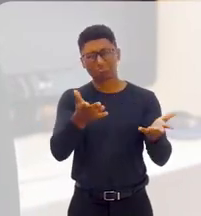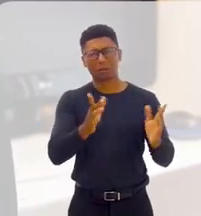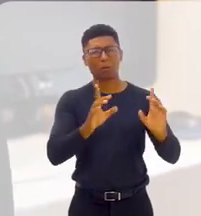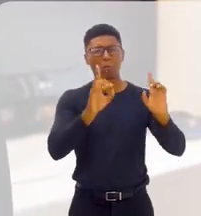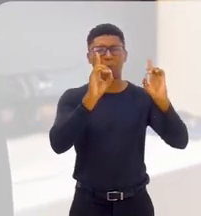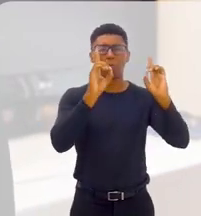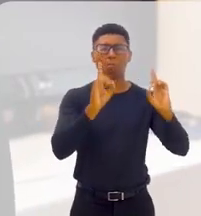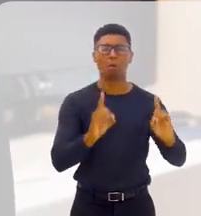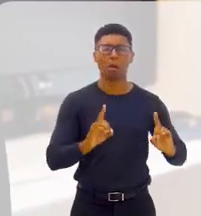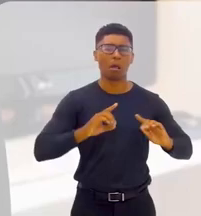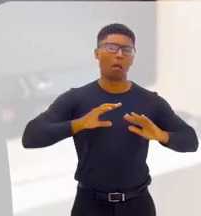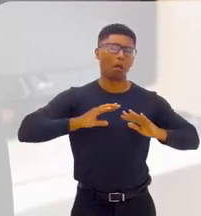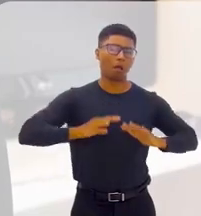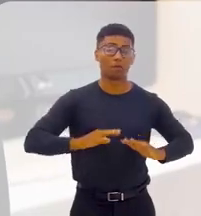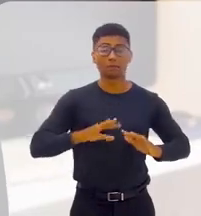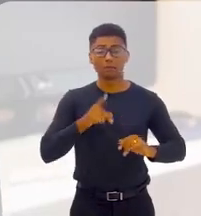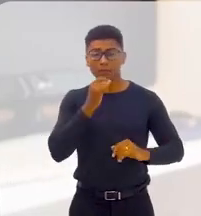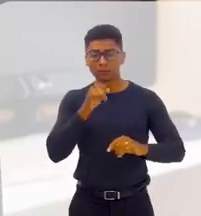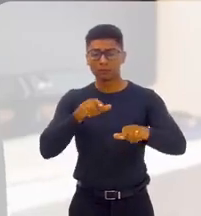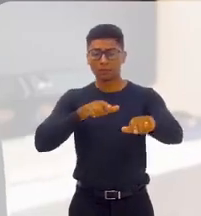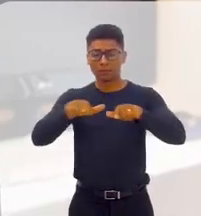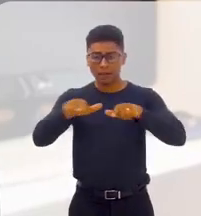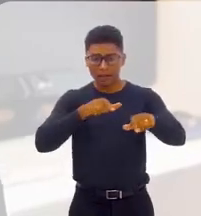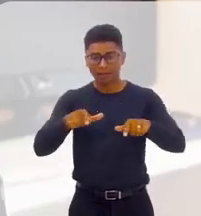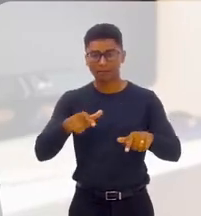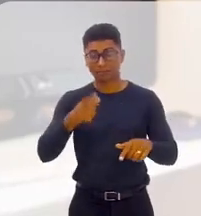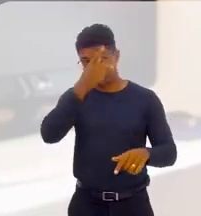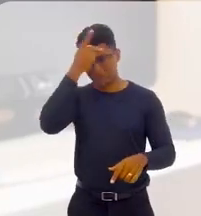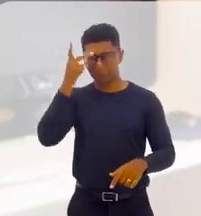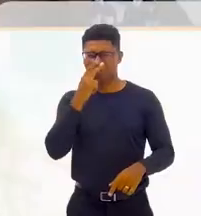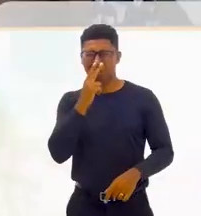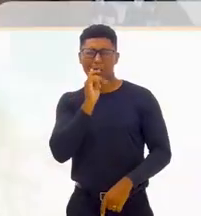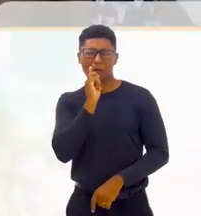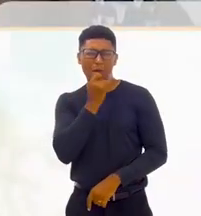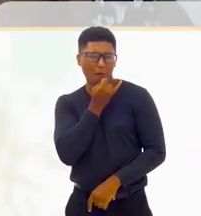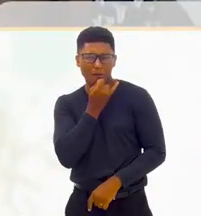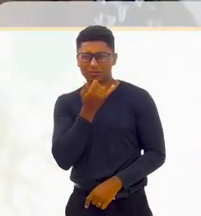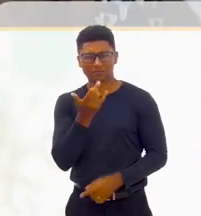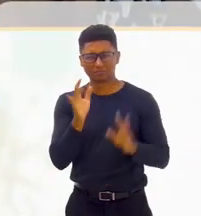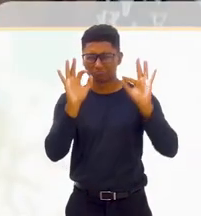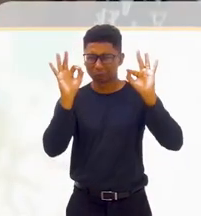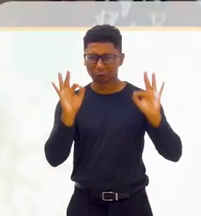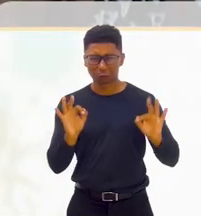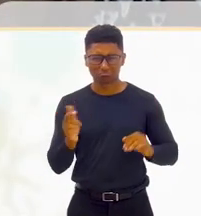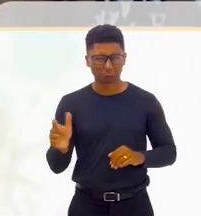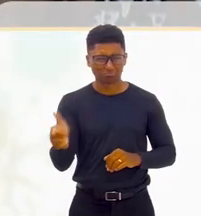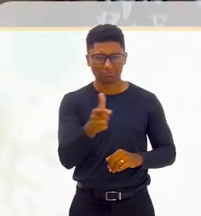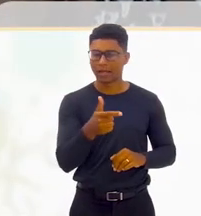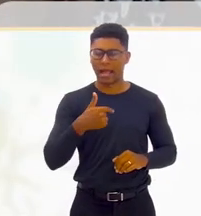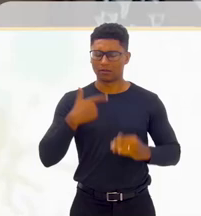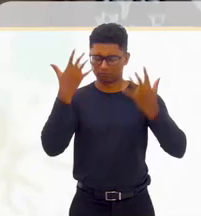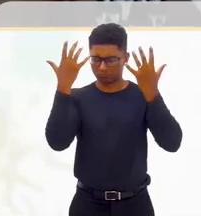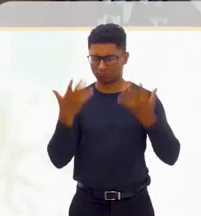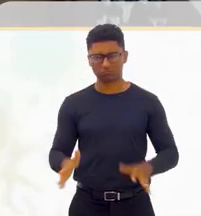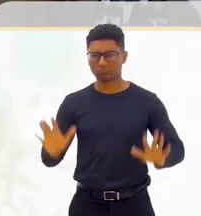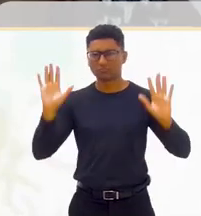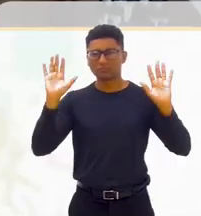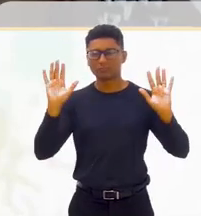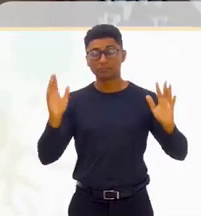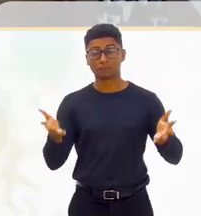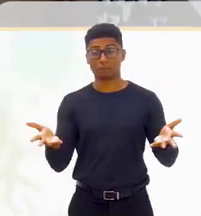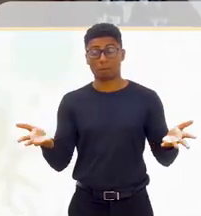pessoas estão tão para baixo, se apaixonar pelo trabalho, se apaixonar pelo infelizes. outro. As pessoas são infelizes, eu me recuso,